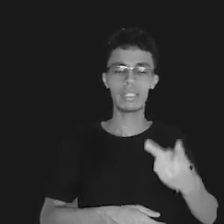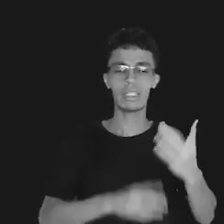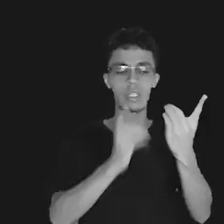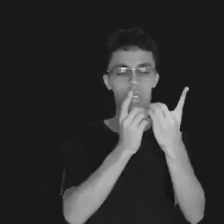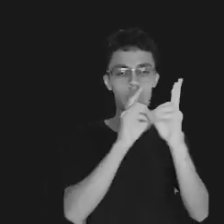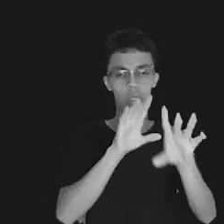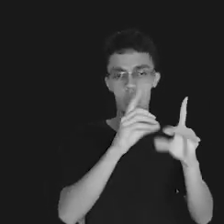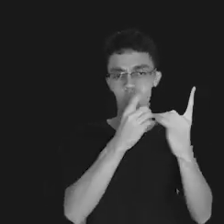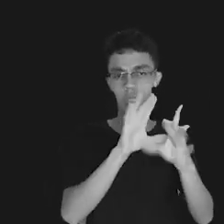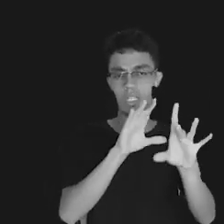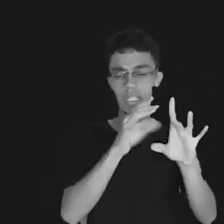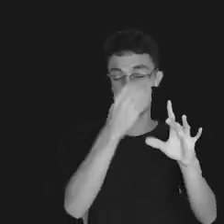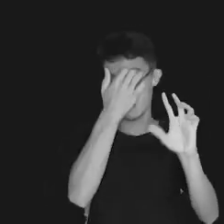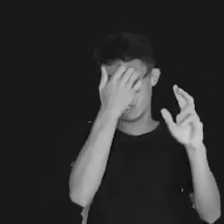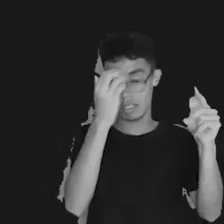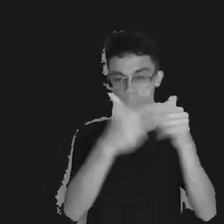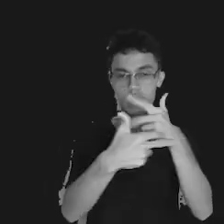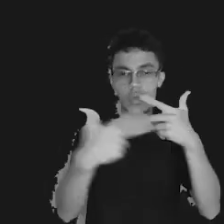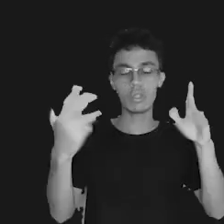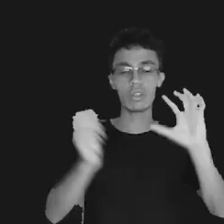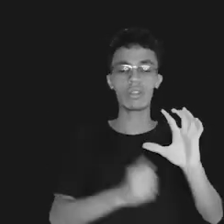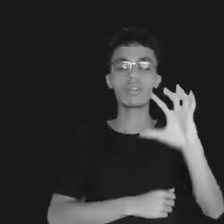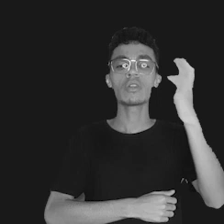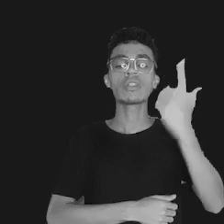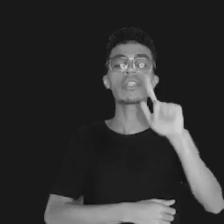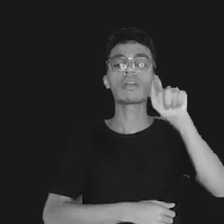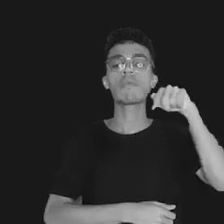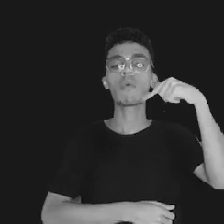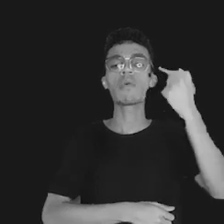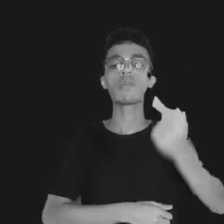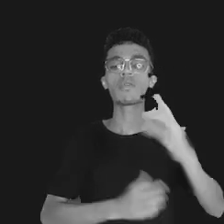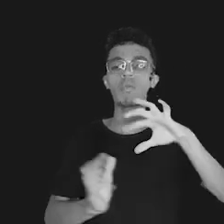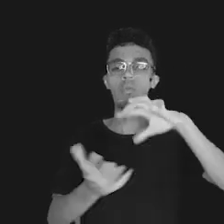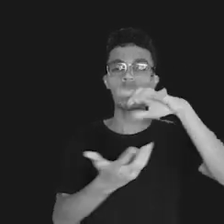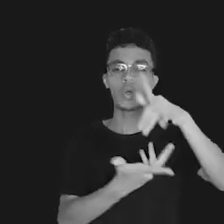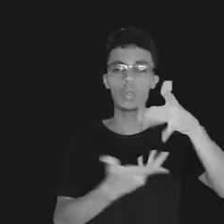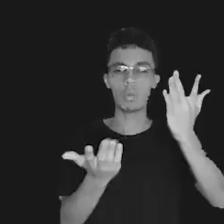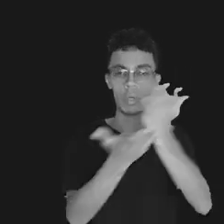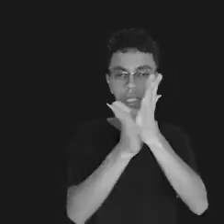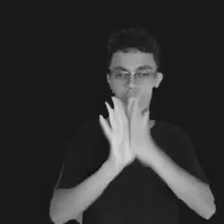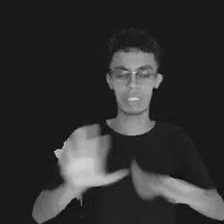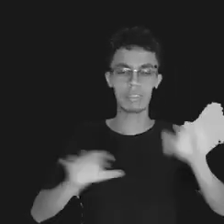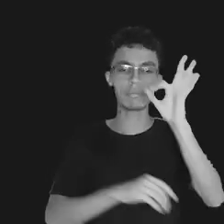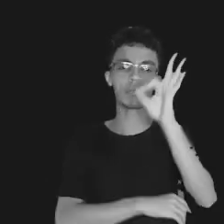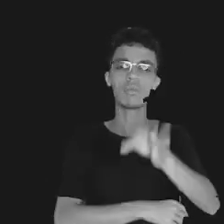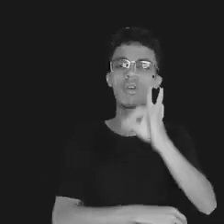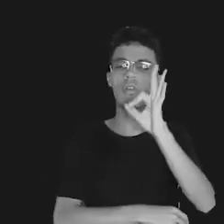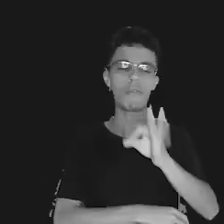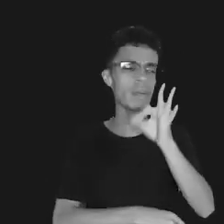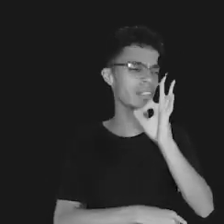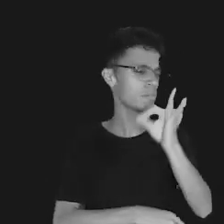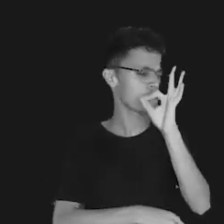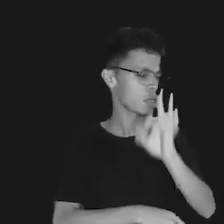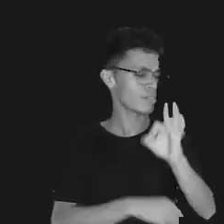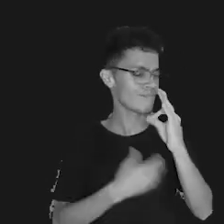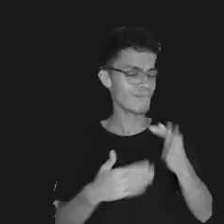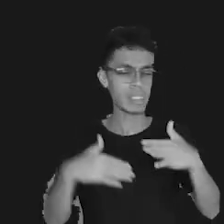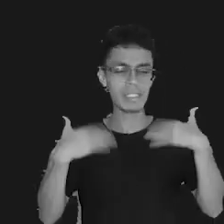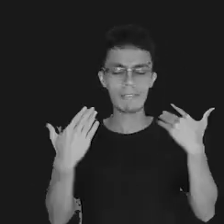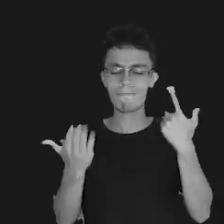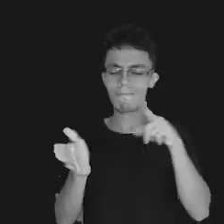das coisas que deverão acontecer no fim do mundo. Mas está perfeito! Uma